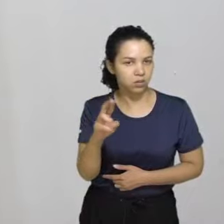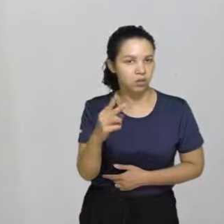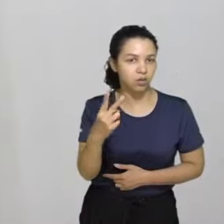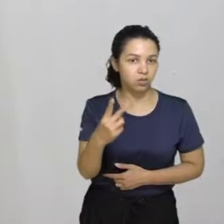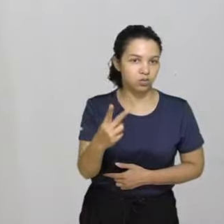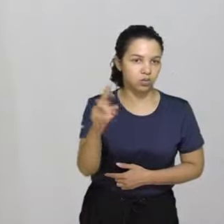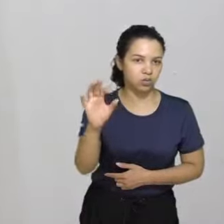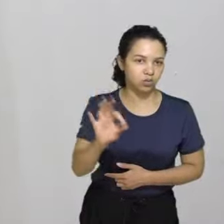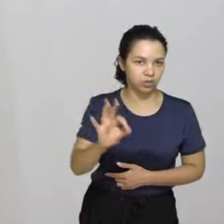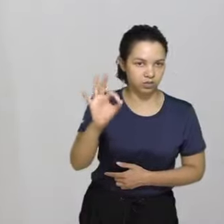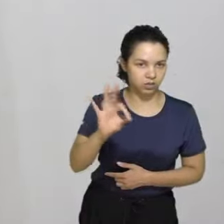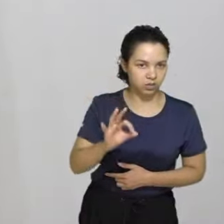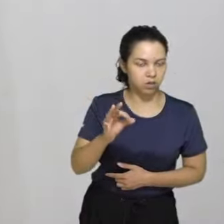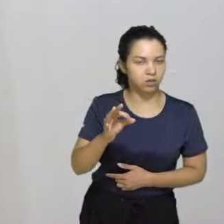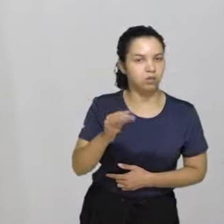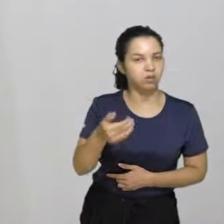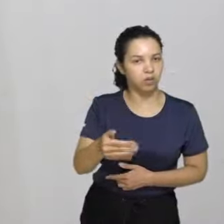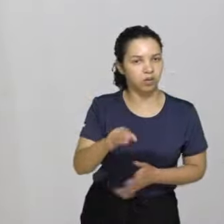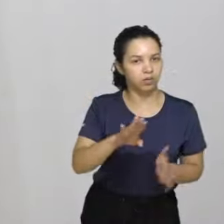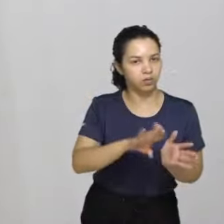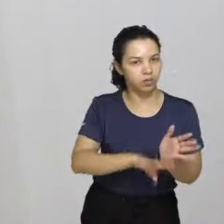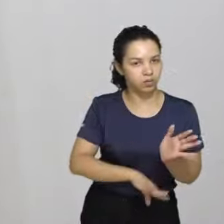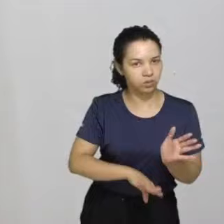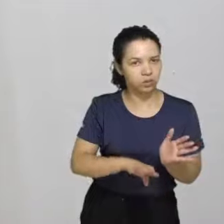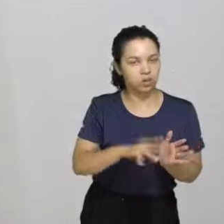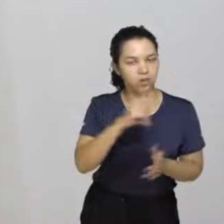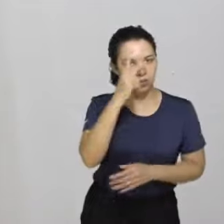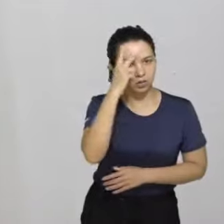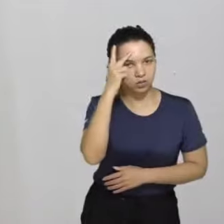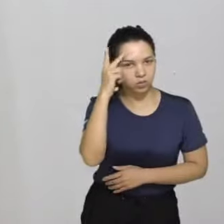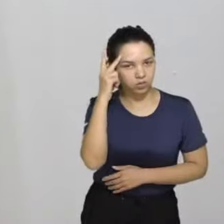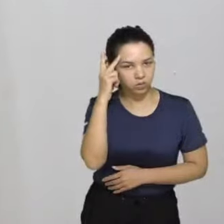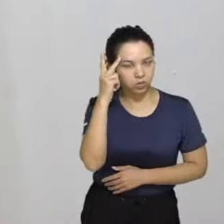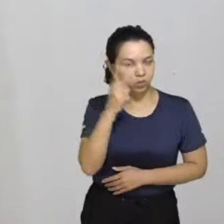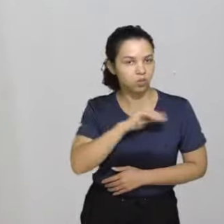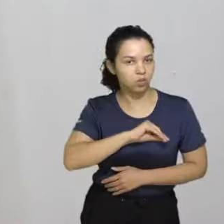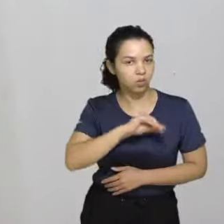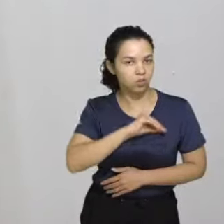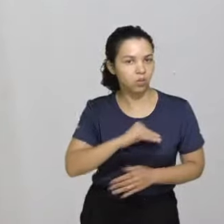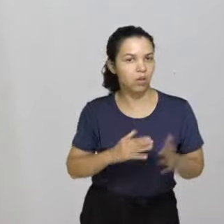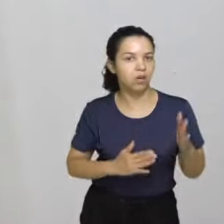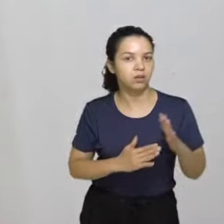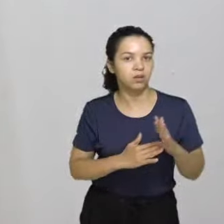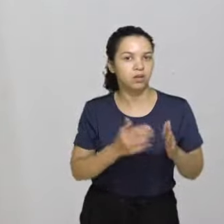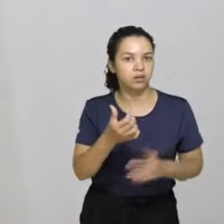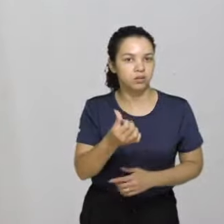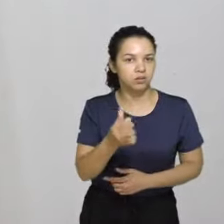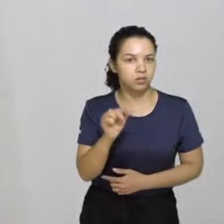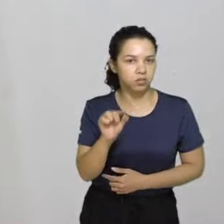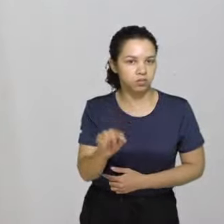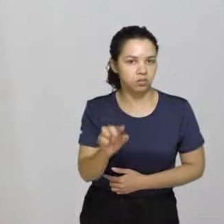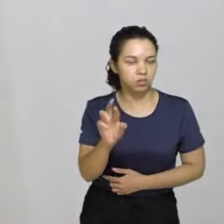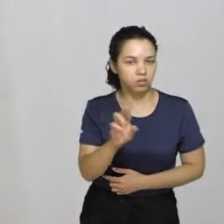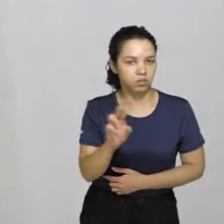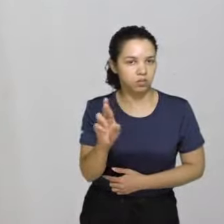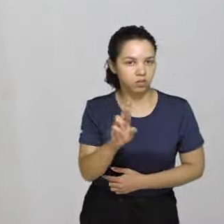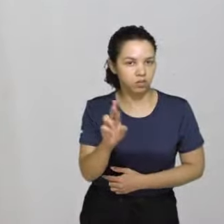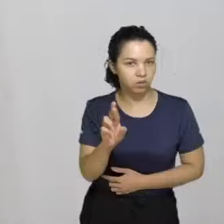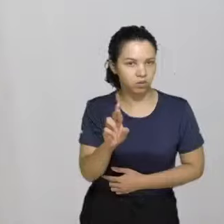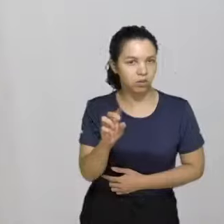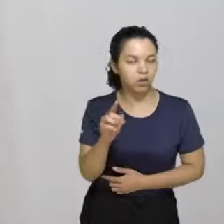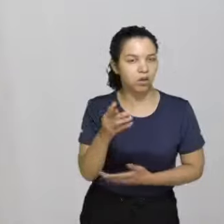2% será o desconto para aqueles que ganham até R$ 6.000 e 5% para aqueles que